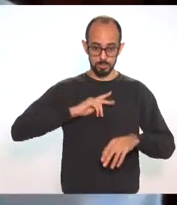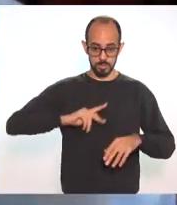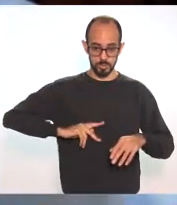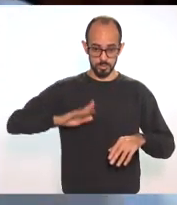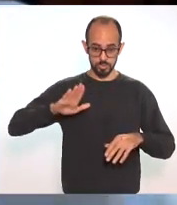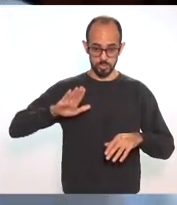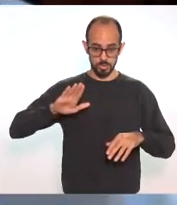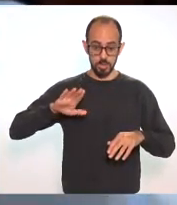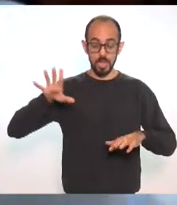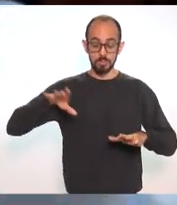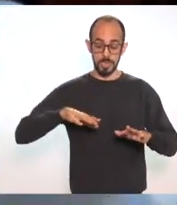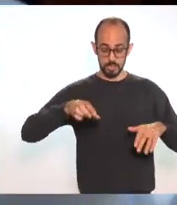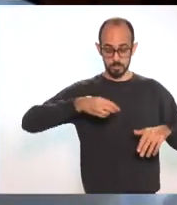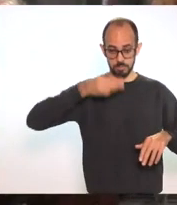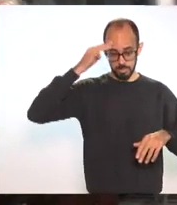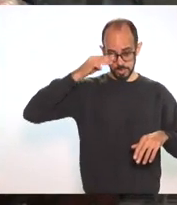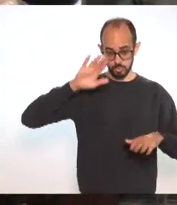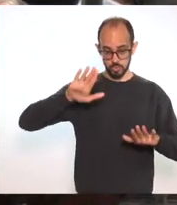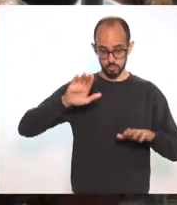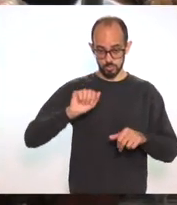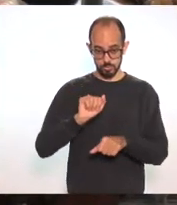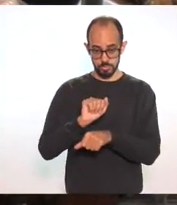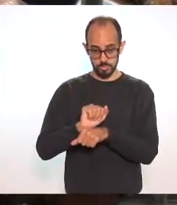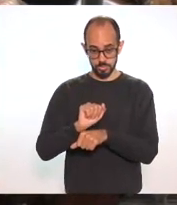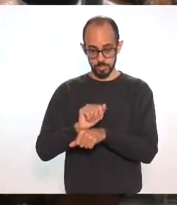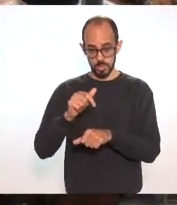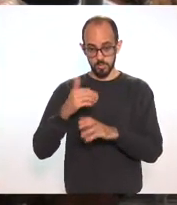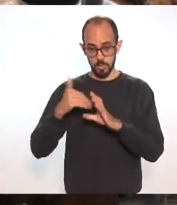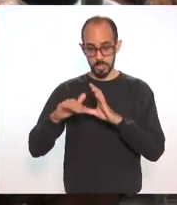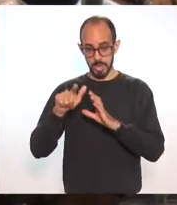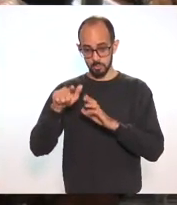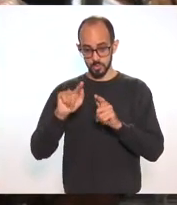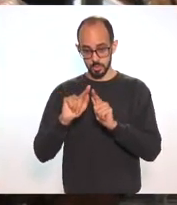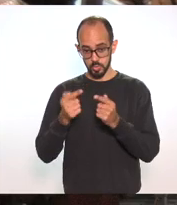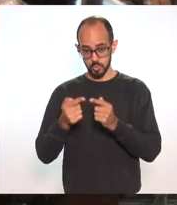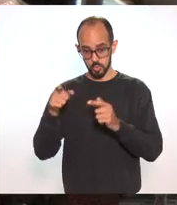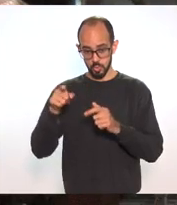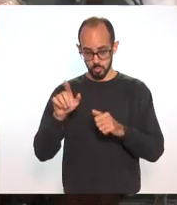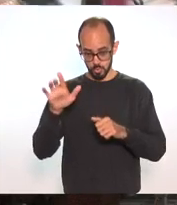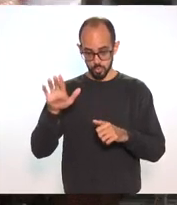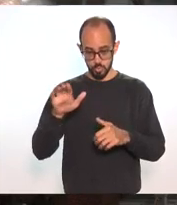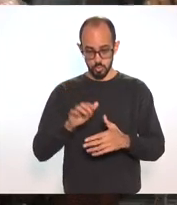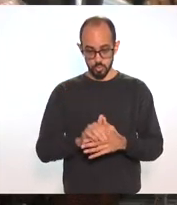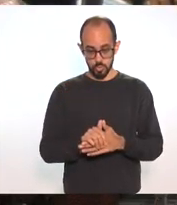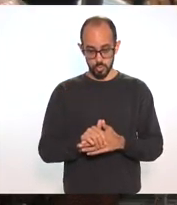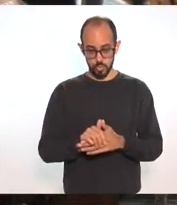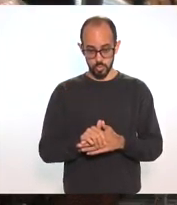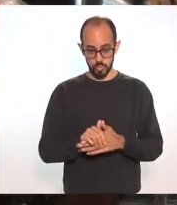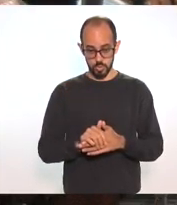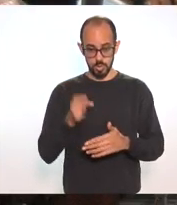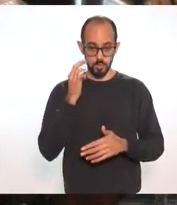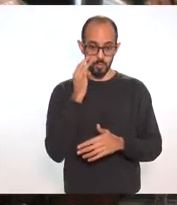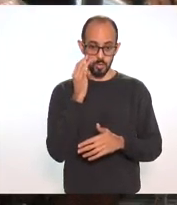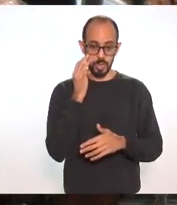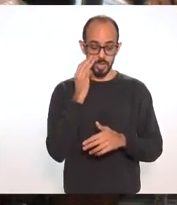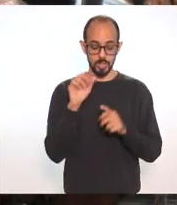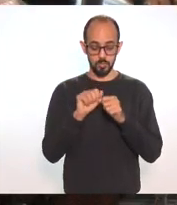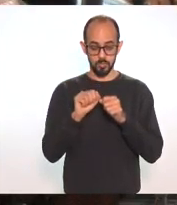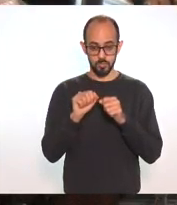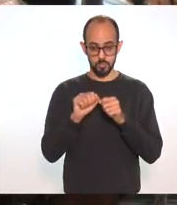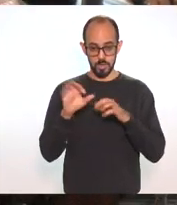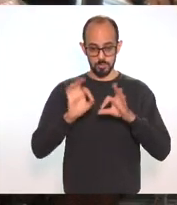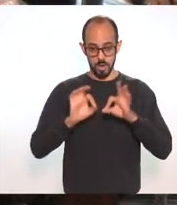emendas. Eu vou mandar para Vossa Excelência os destaques nesse momento. Enquanto isso, o deputado Valdeque Carneiro faz uma